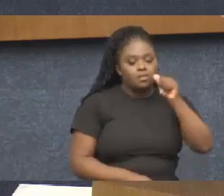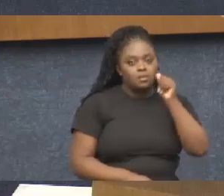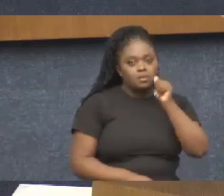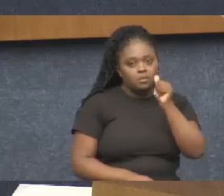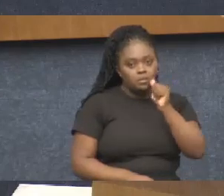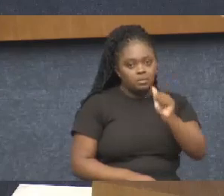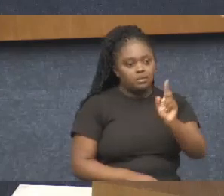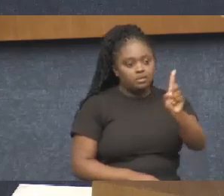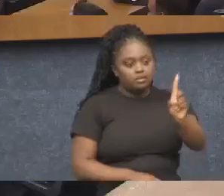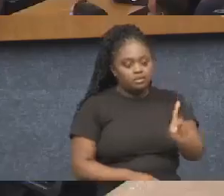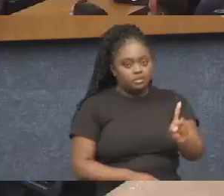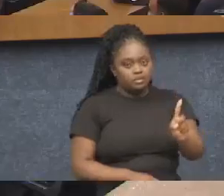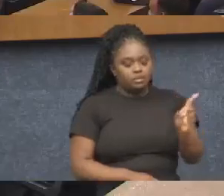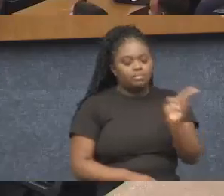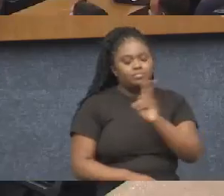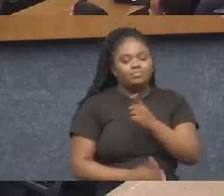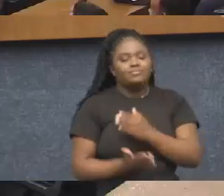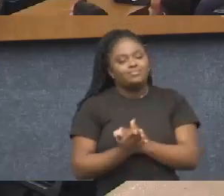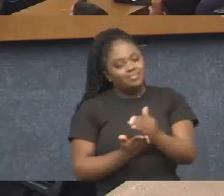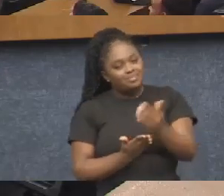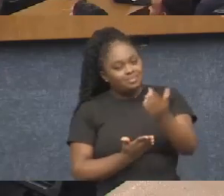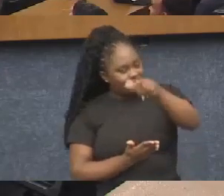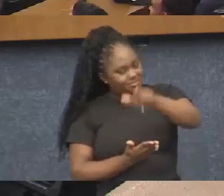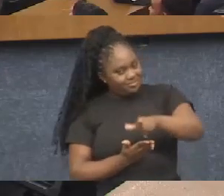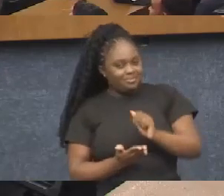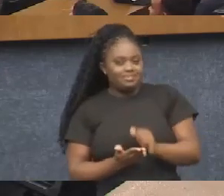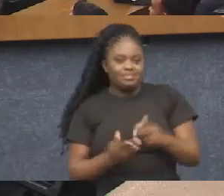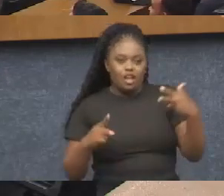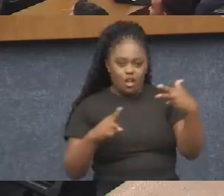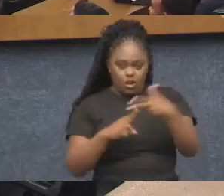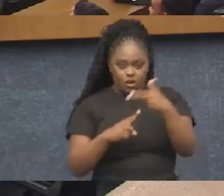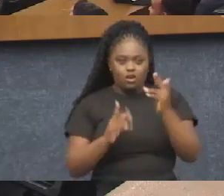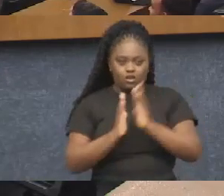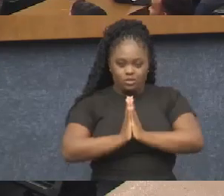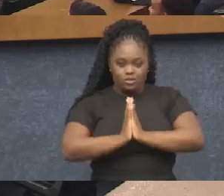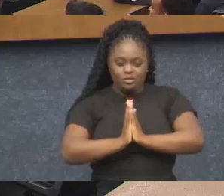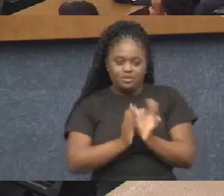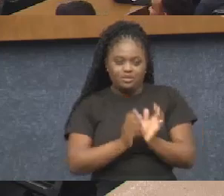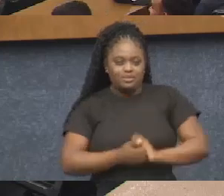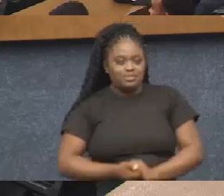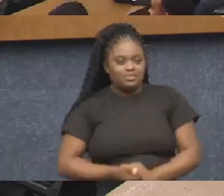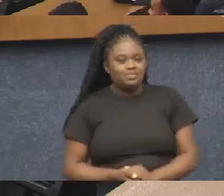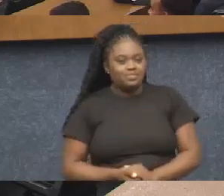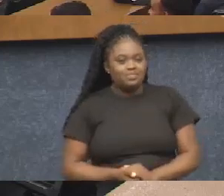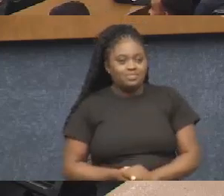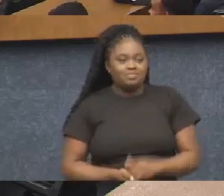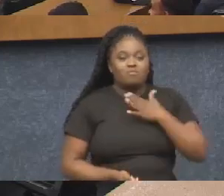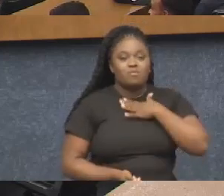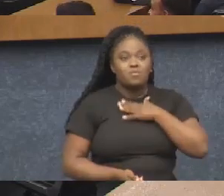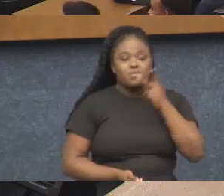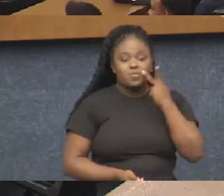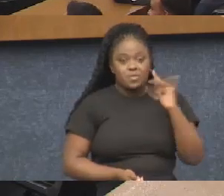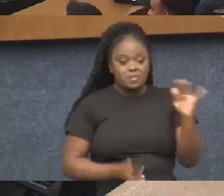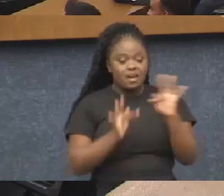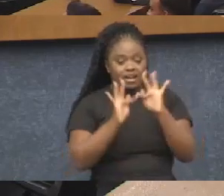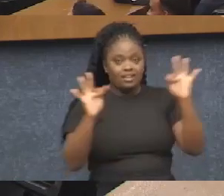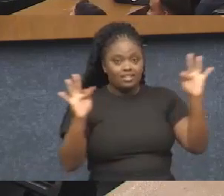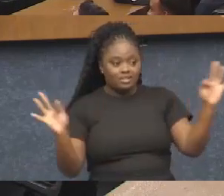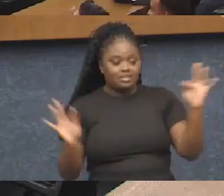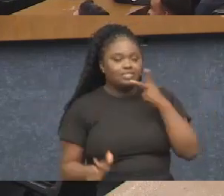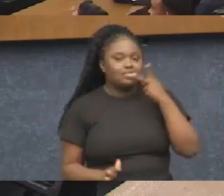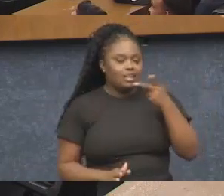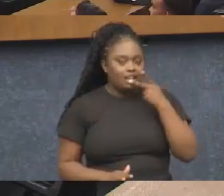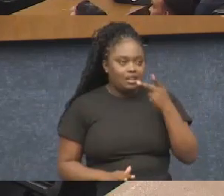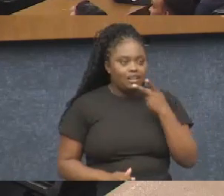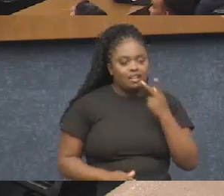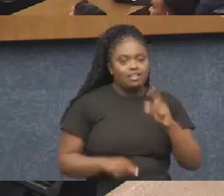mulher... Desculpa, deixa eu começar de novo. Faz o corte aí na edição, por favor. Meu pai falava a seguinte frase, que no caso